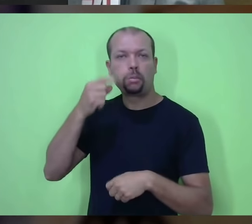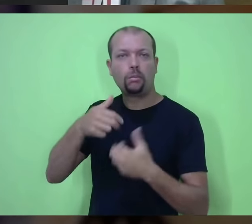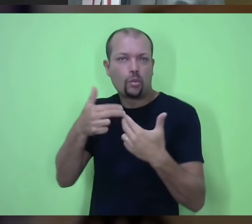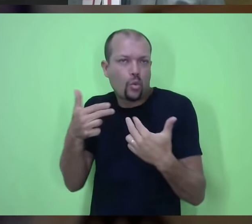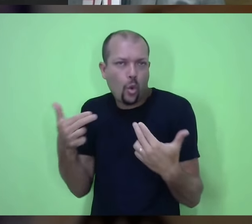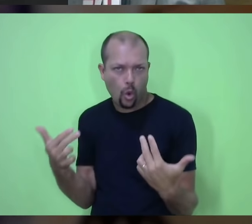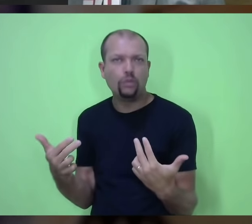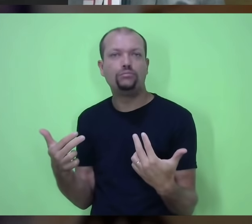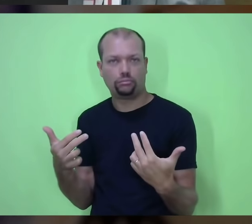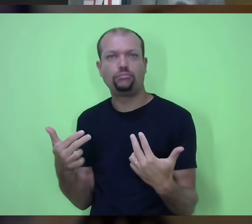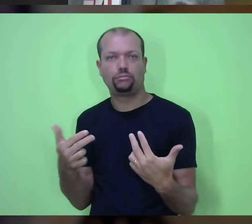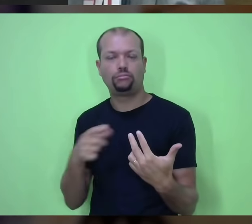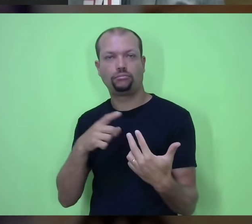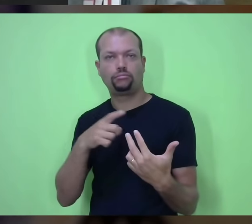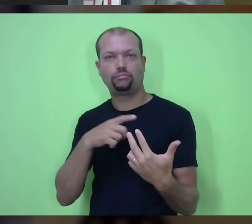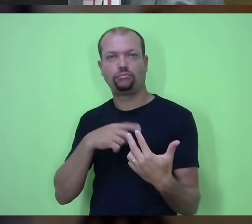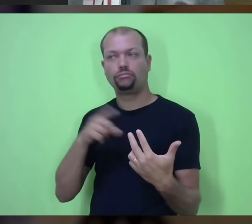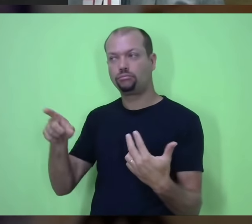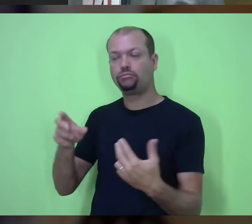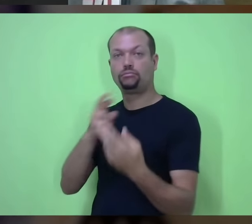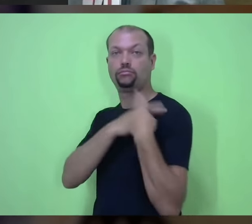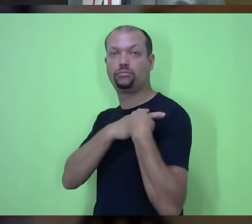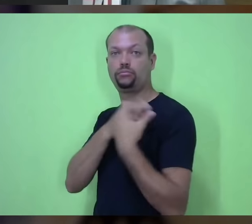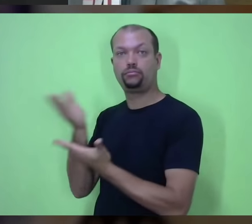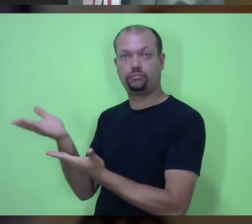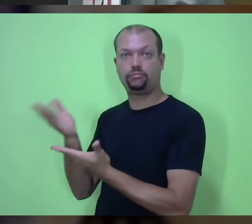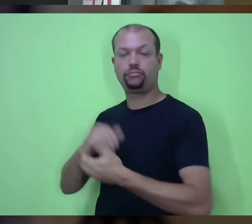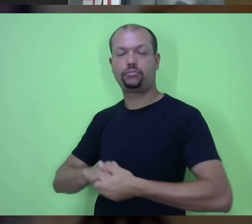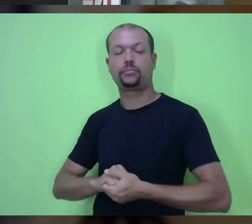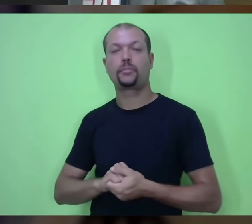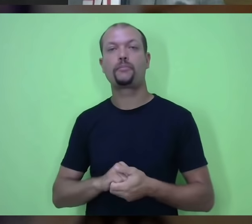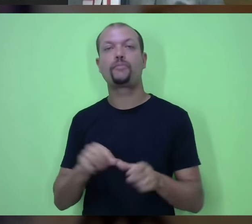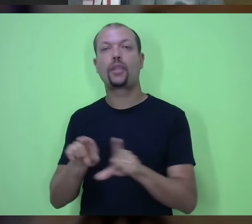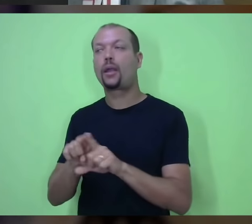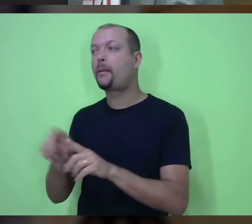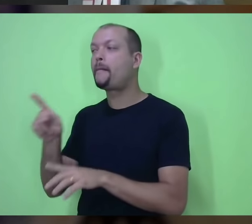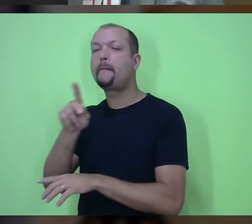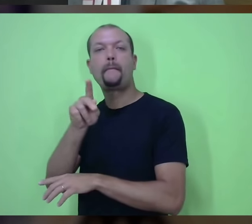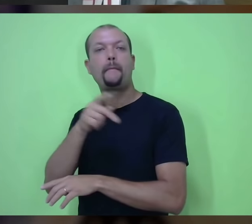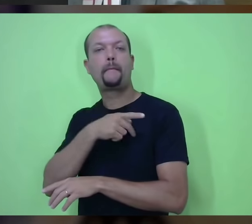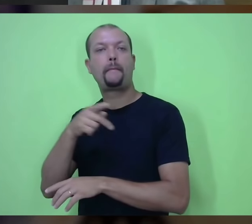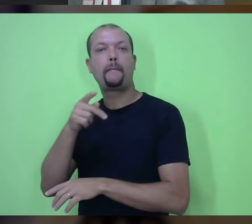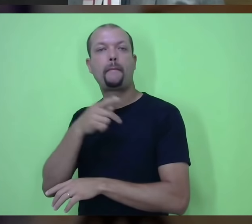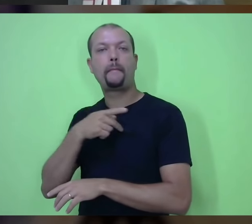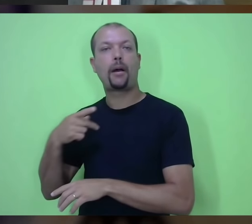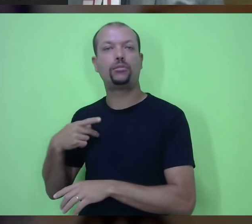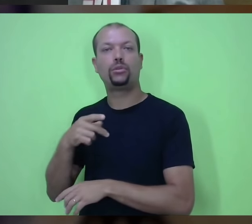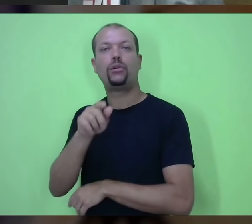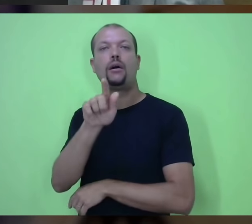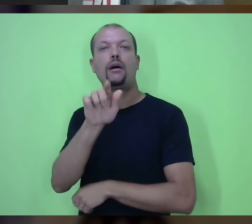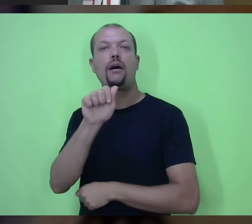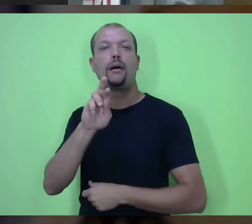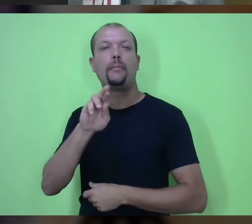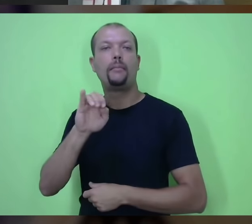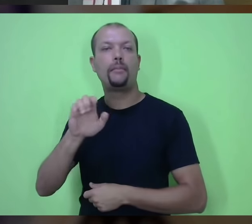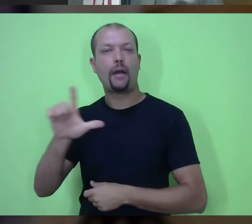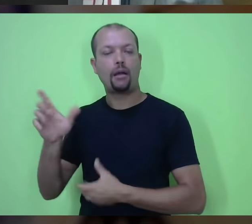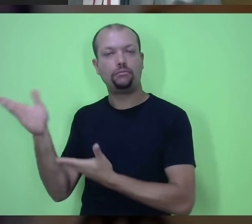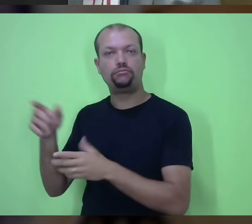direito, várias são as linhas de atuação da UNASPRESS. E o pastor Gabriel Galvani, que depois também vai poder dar as